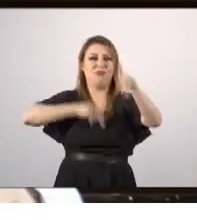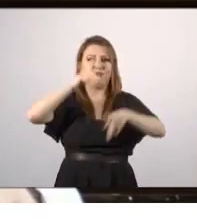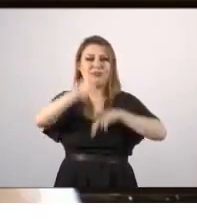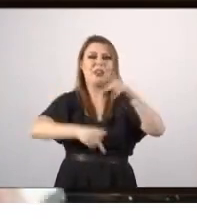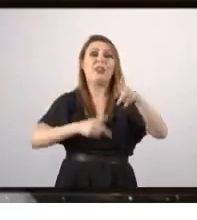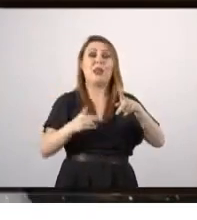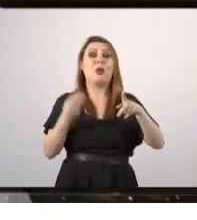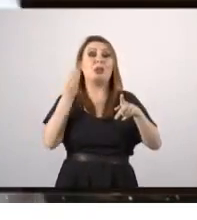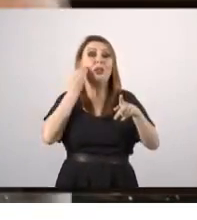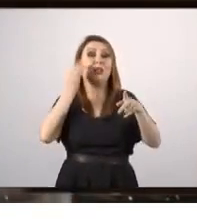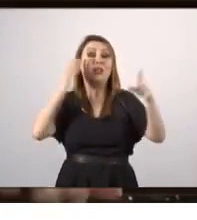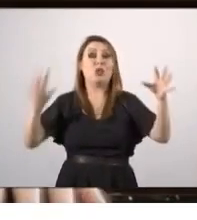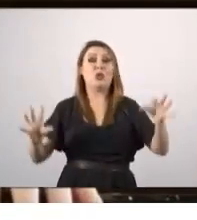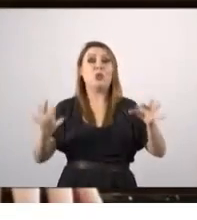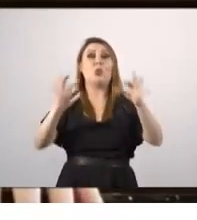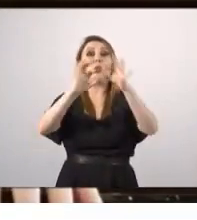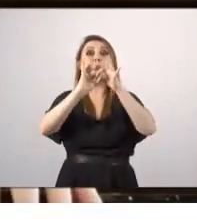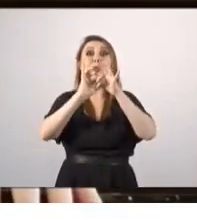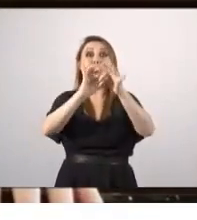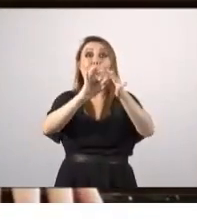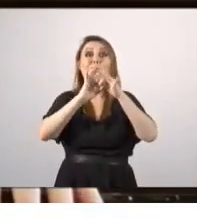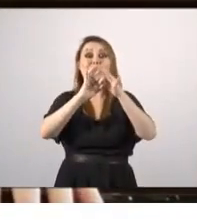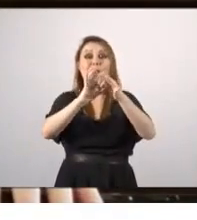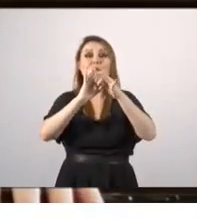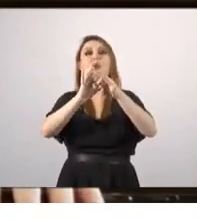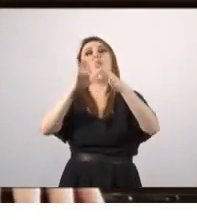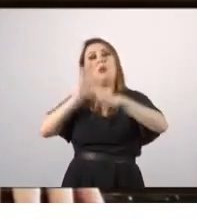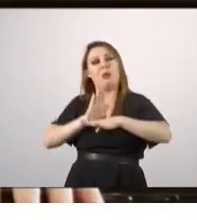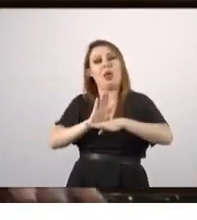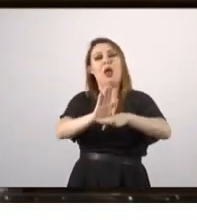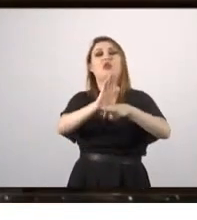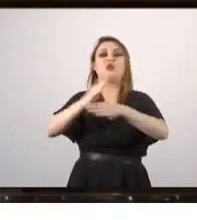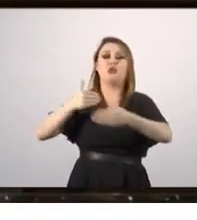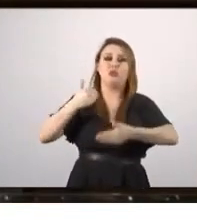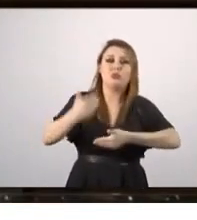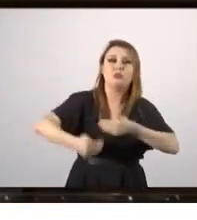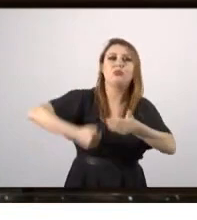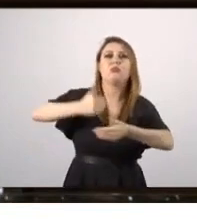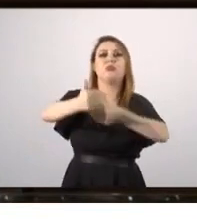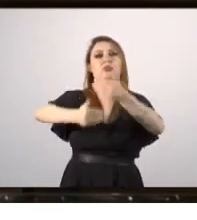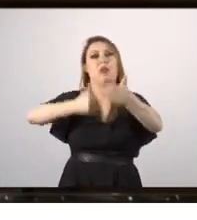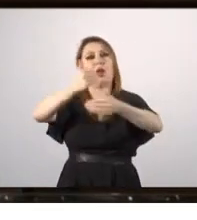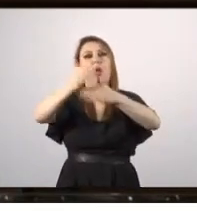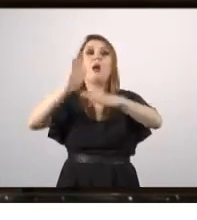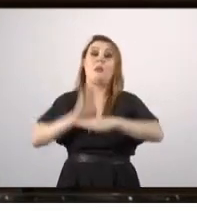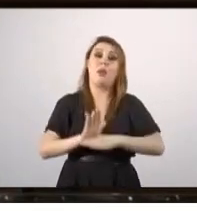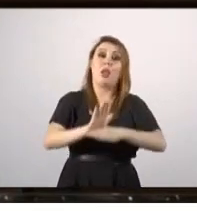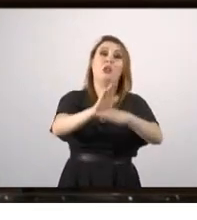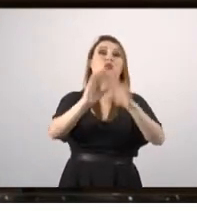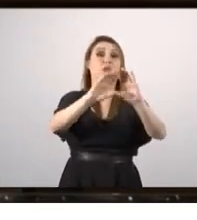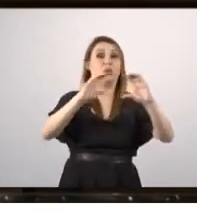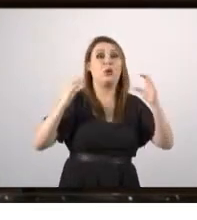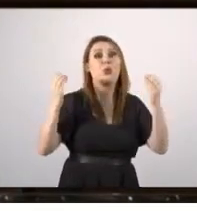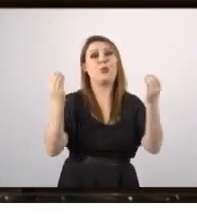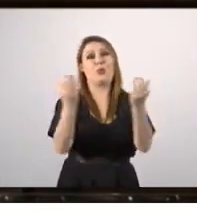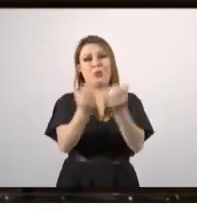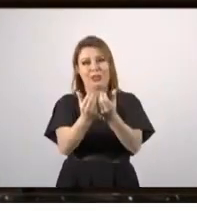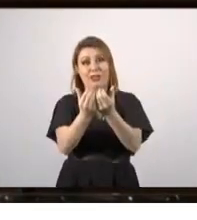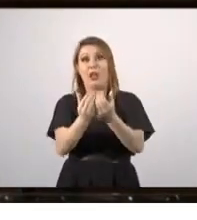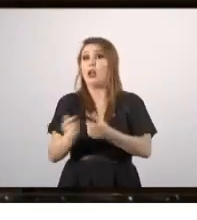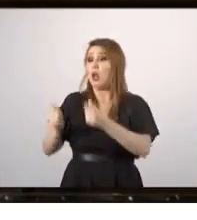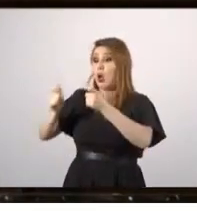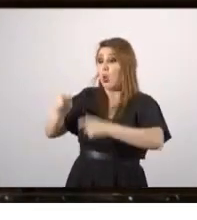eles palmear passos construtivos de serviço às comunidades onde os